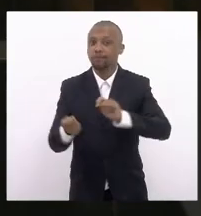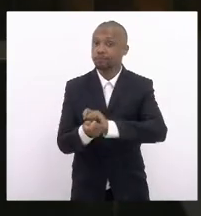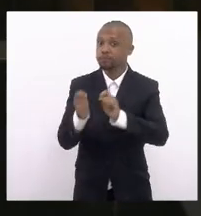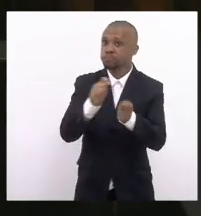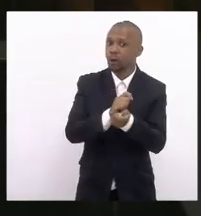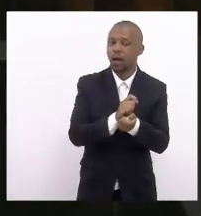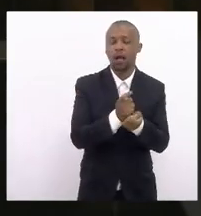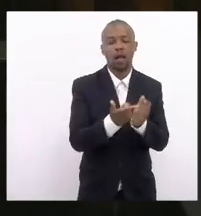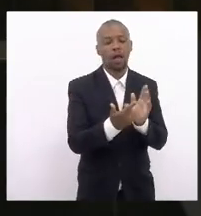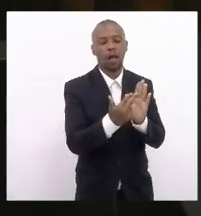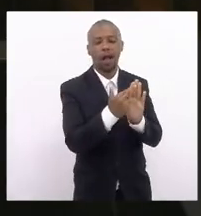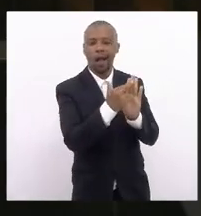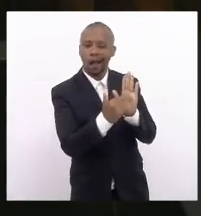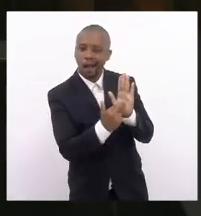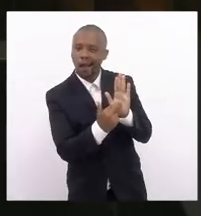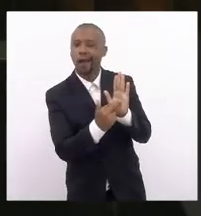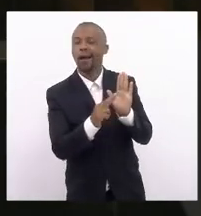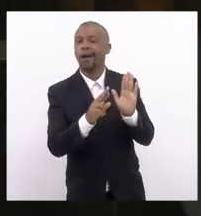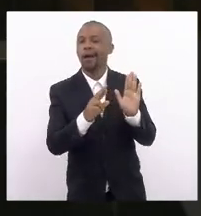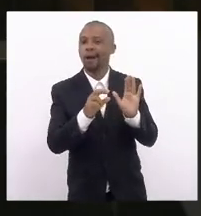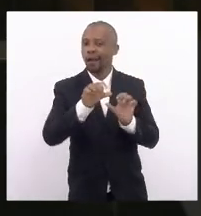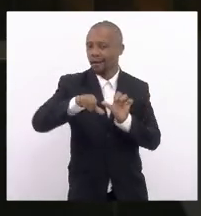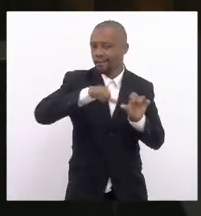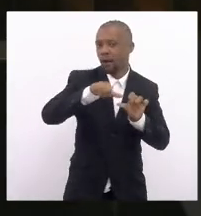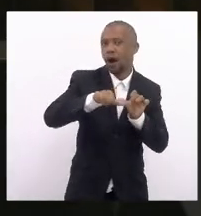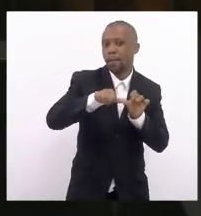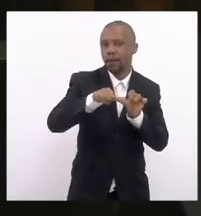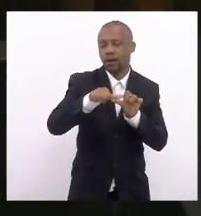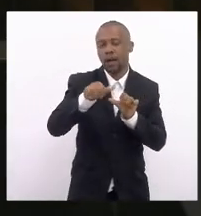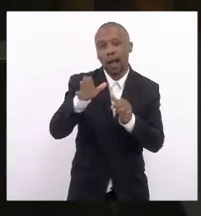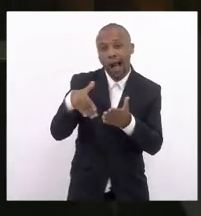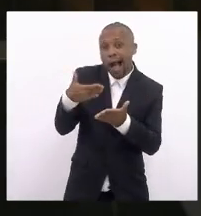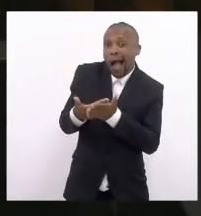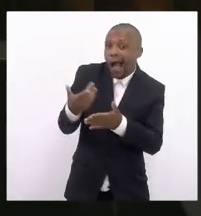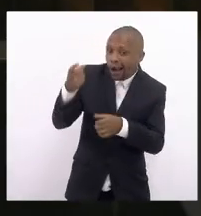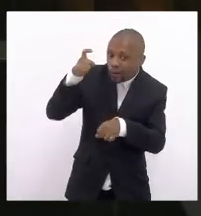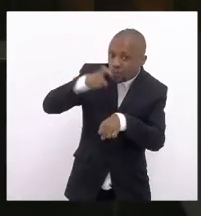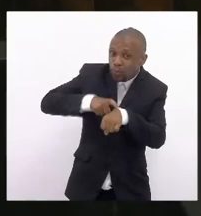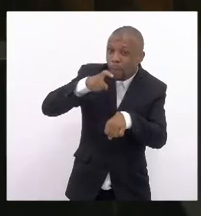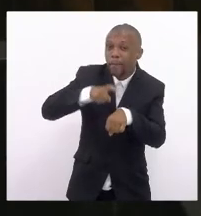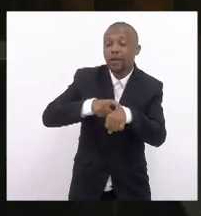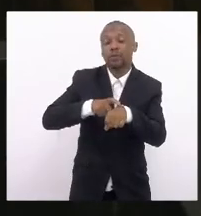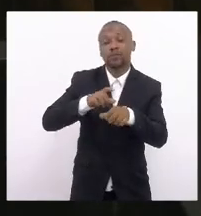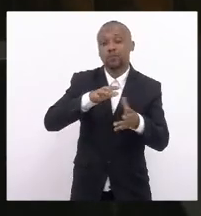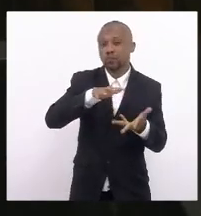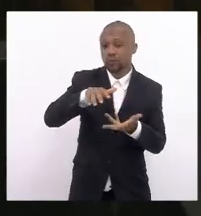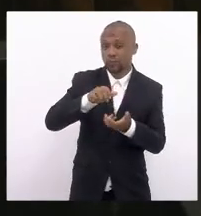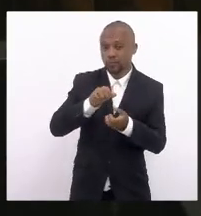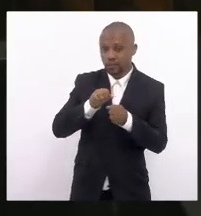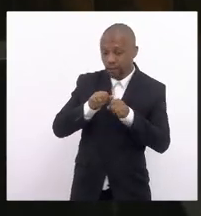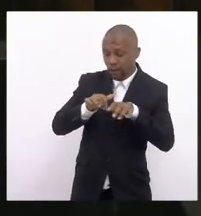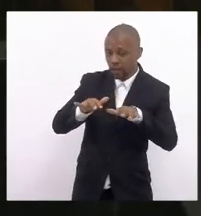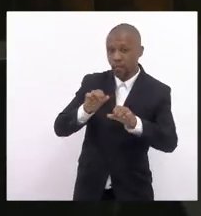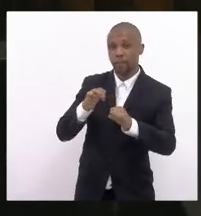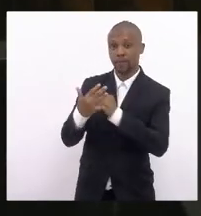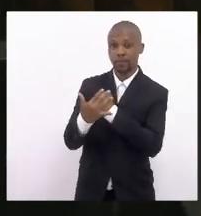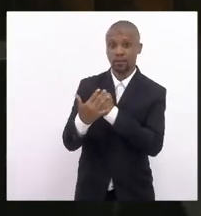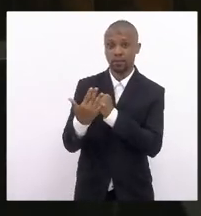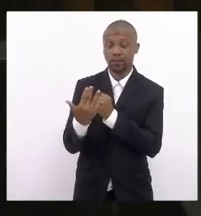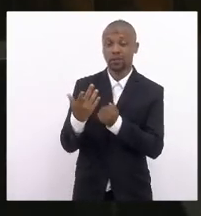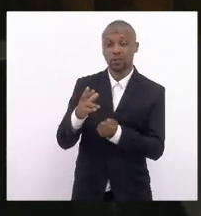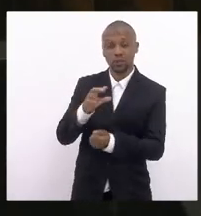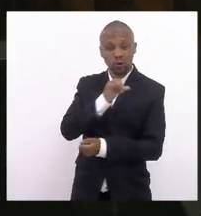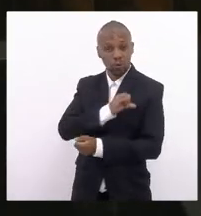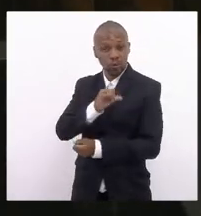deu justamente no período da pandemia. O Rio de Janeiro teve 3 secretários de educação diferentes.